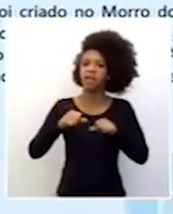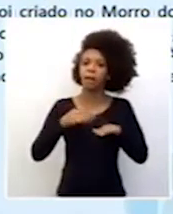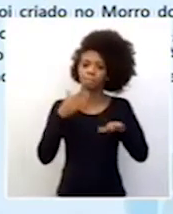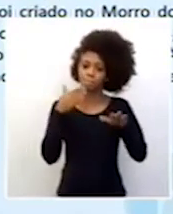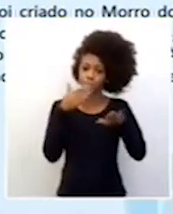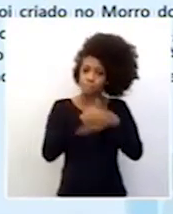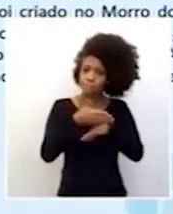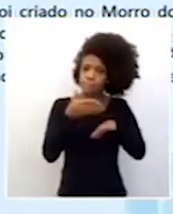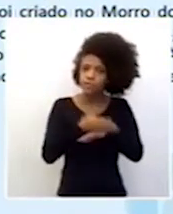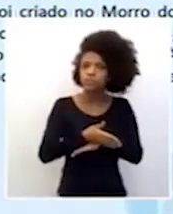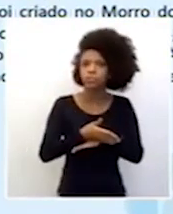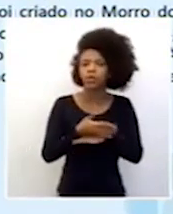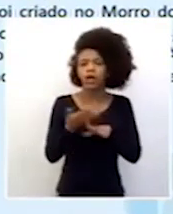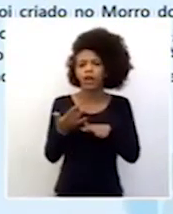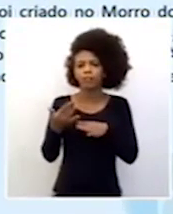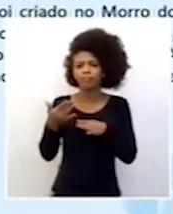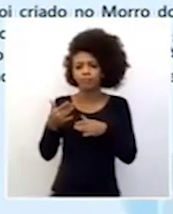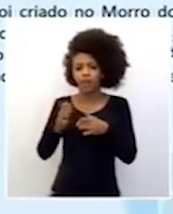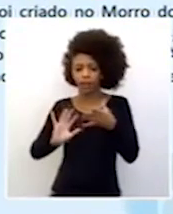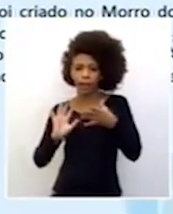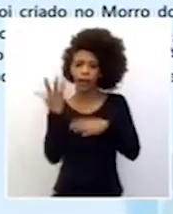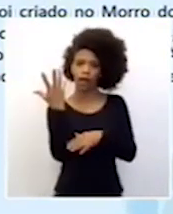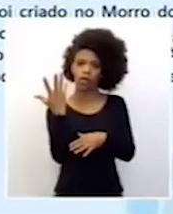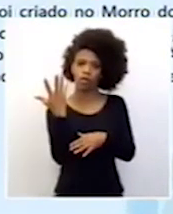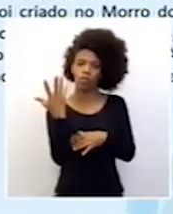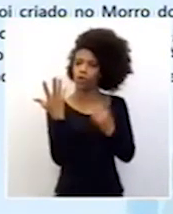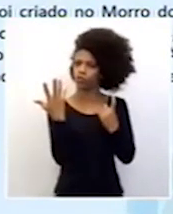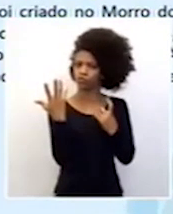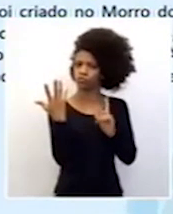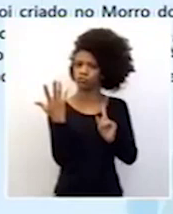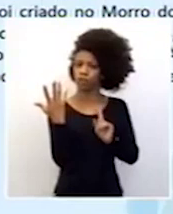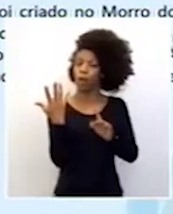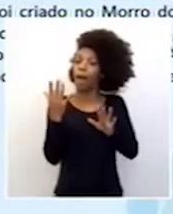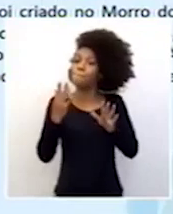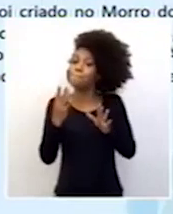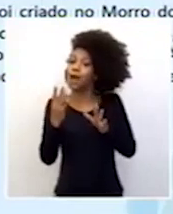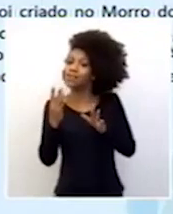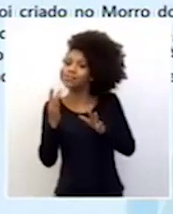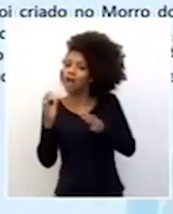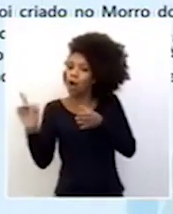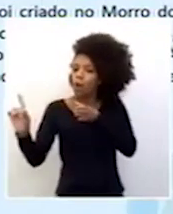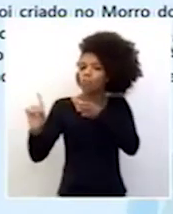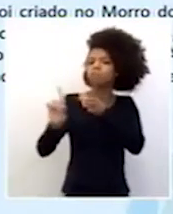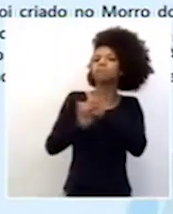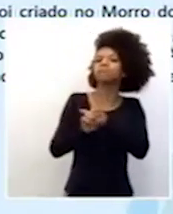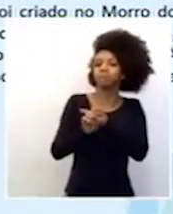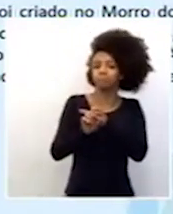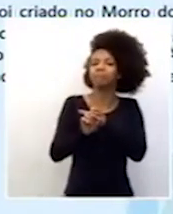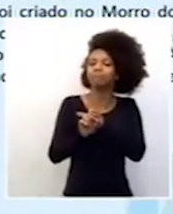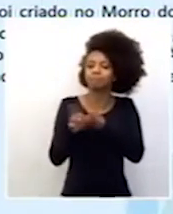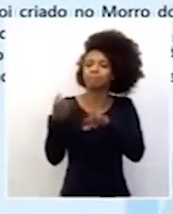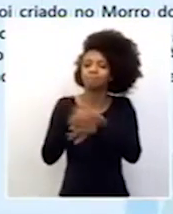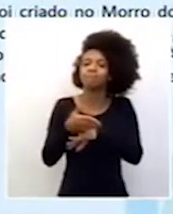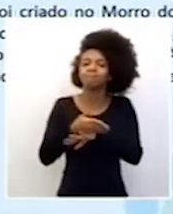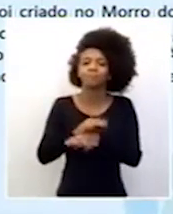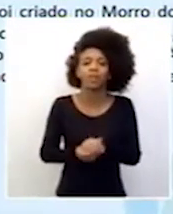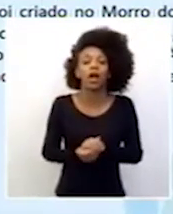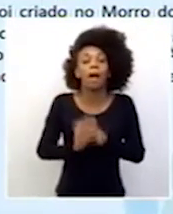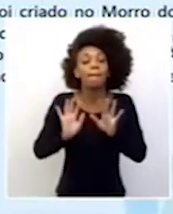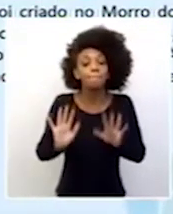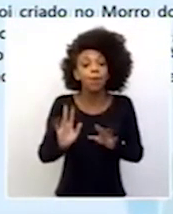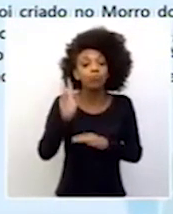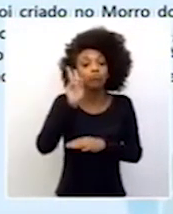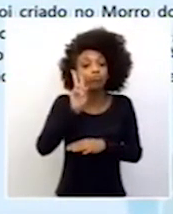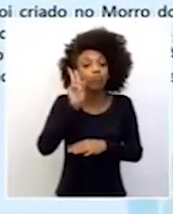para a abertura dela. Quando fala que ele é fundador, foi ele sozinho, né? Mas ele foi o principal fundador. Um dos pensadores do momento. Muito bem. Bom, qual a história